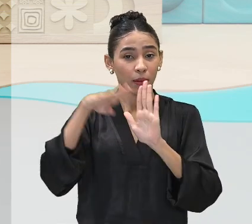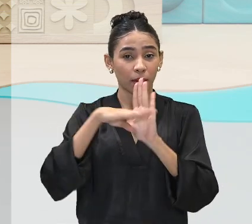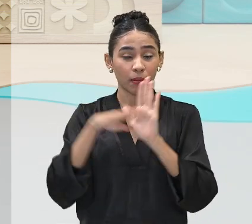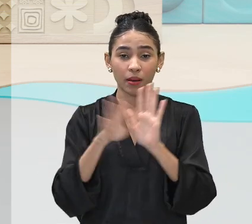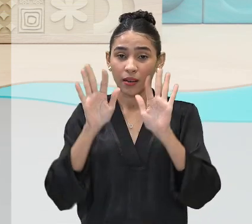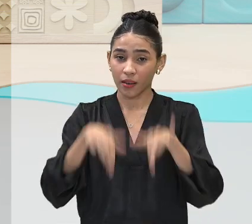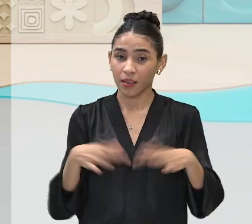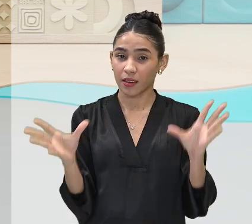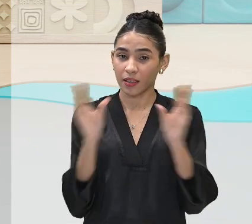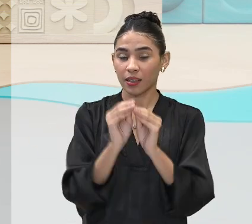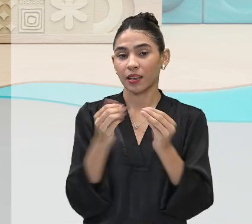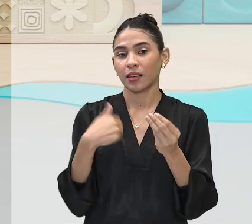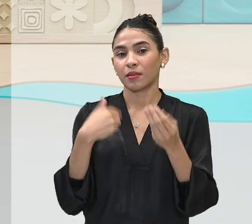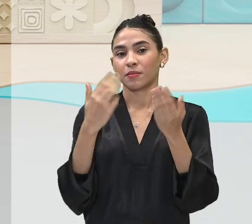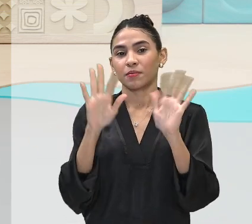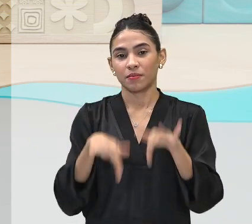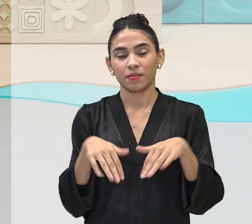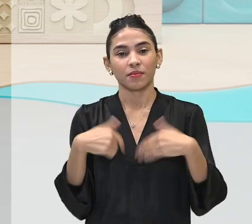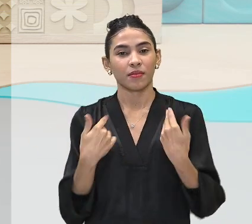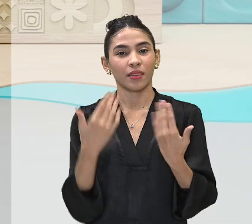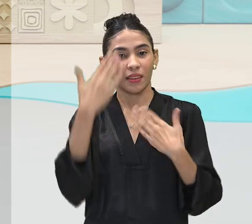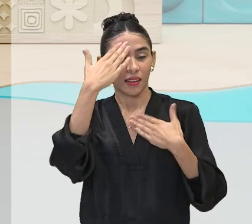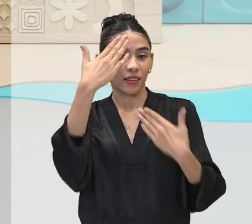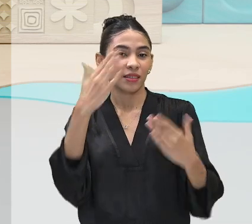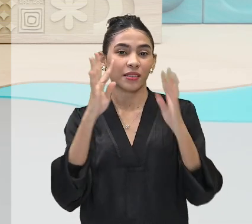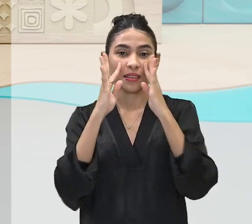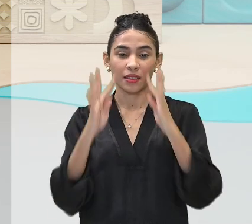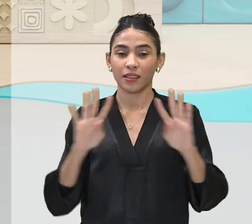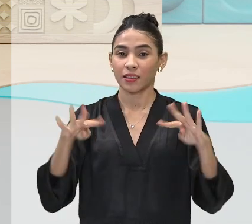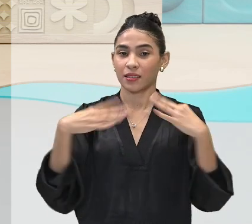explicado, eu vou encerrando por aqui. Eu agradeço a